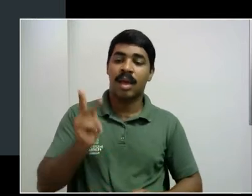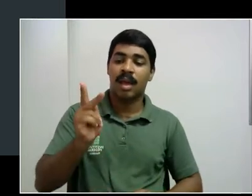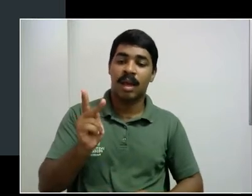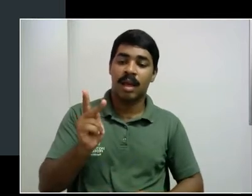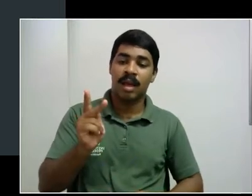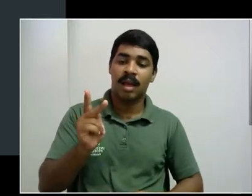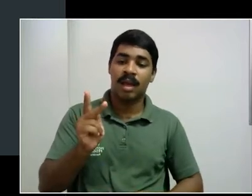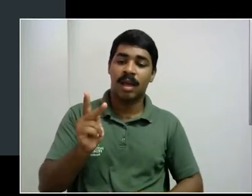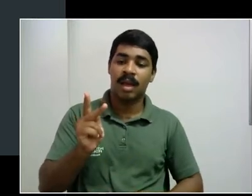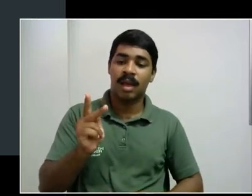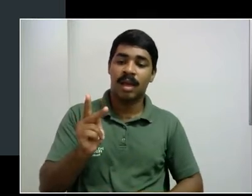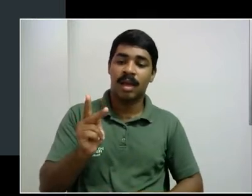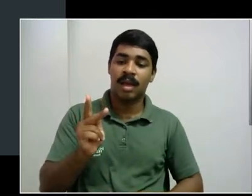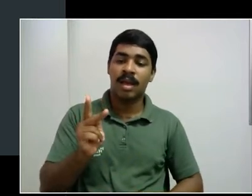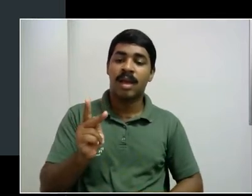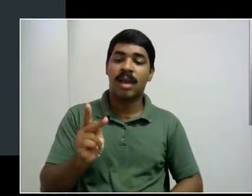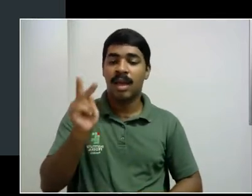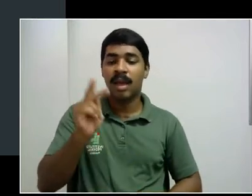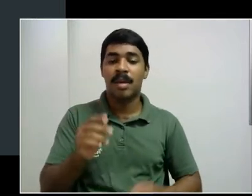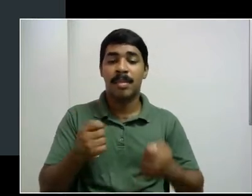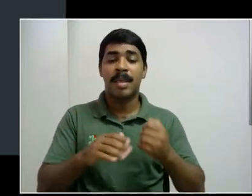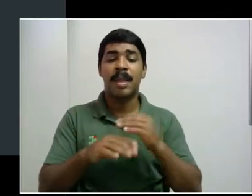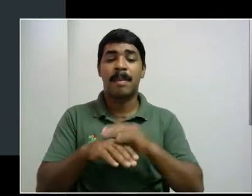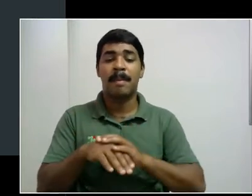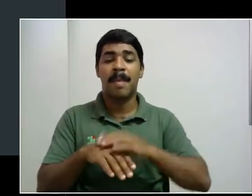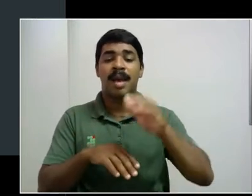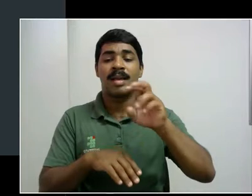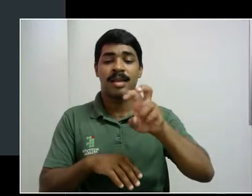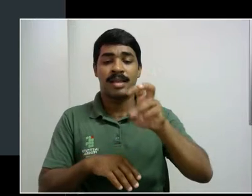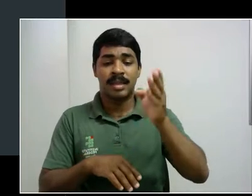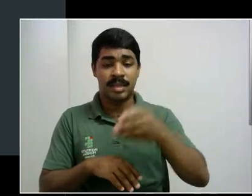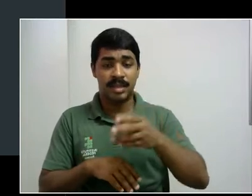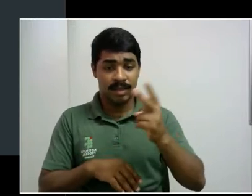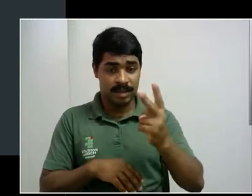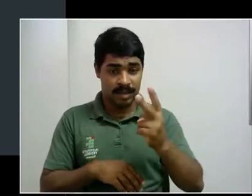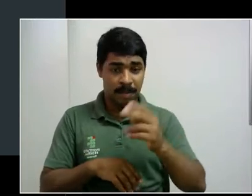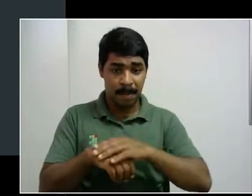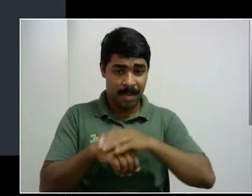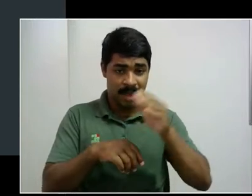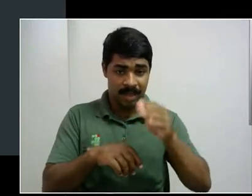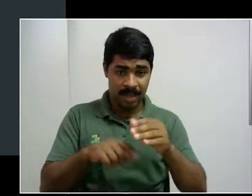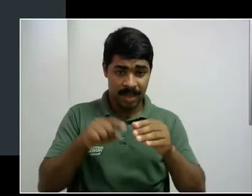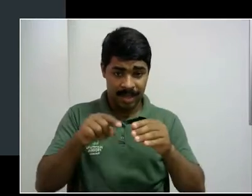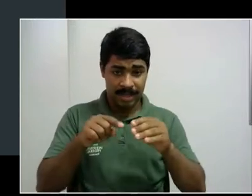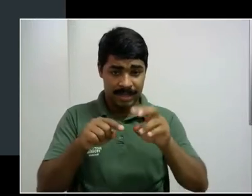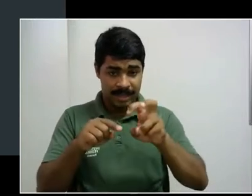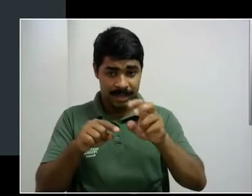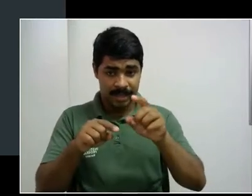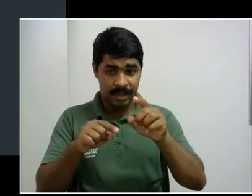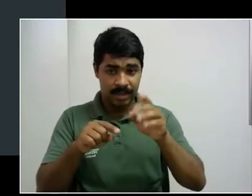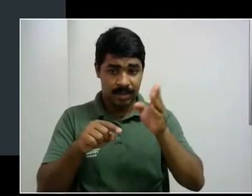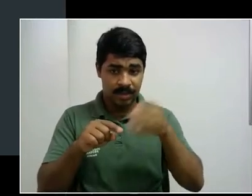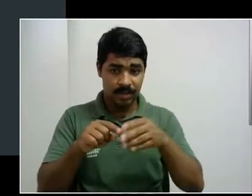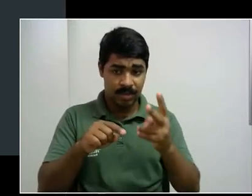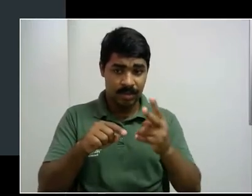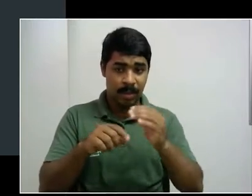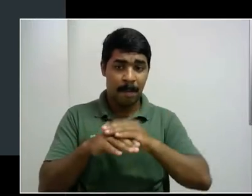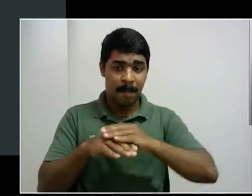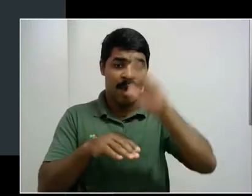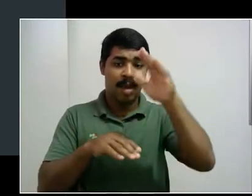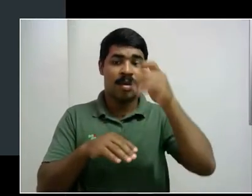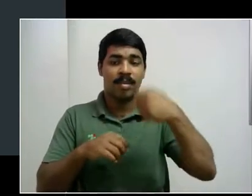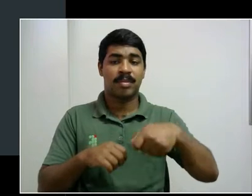5 sobre 2, tá? Não é igual a 5 sobre 2, não, é maior, tá? Esse sinal aqui importa muito. Então,